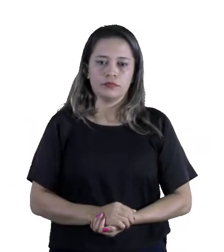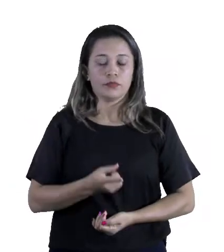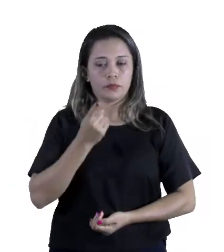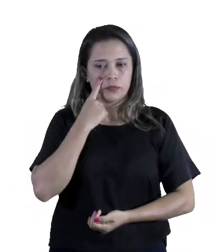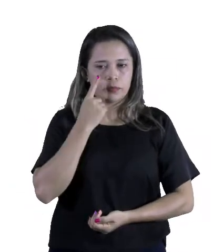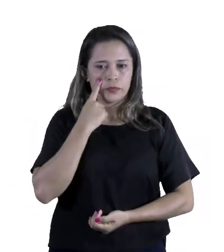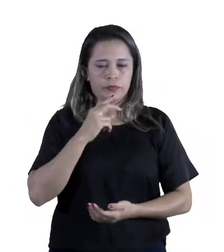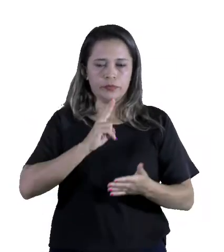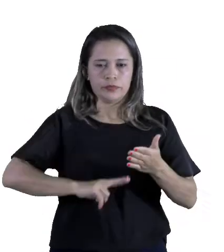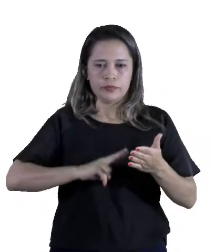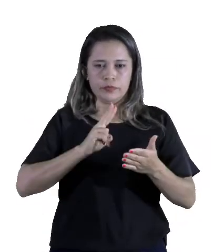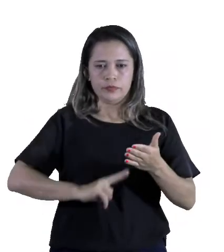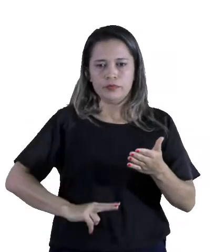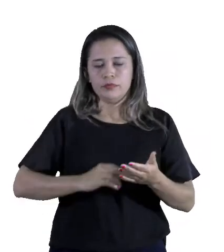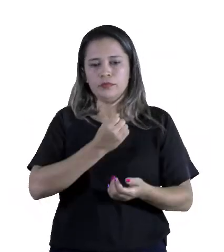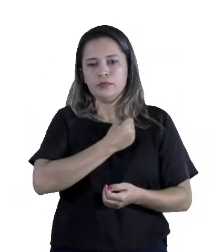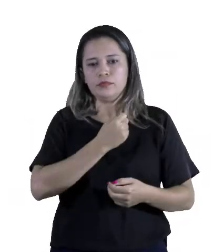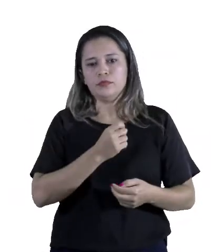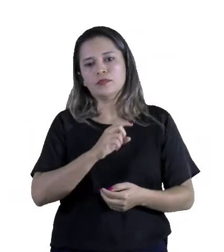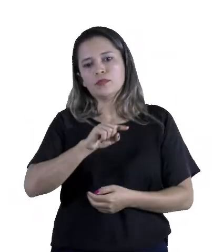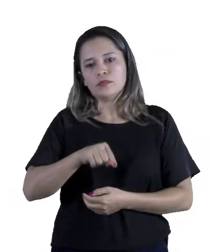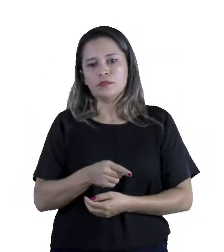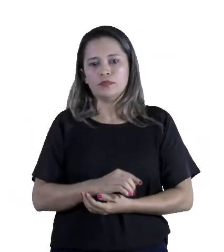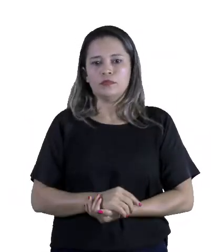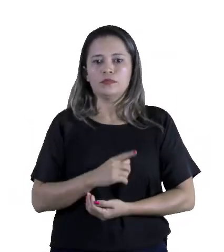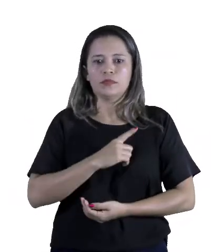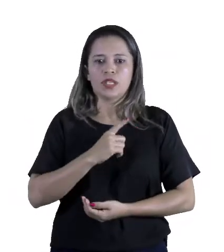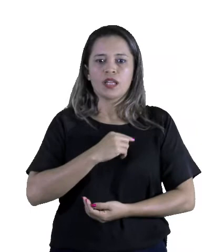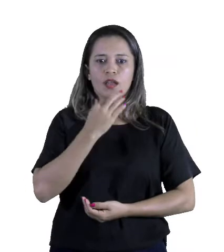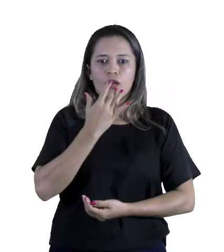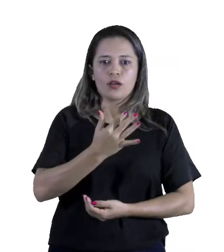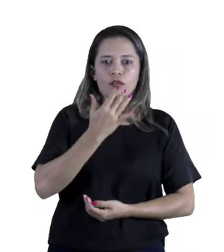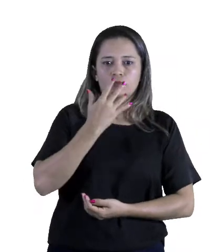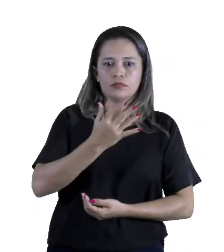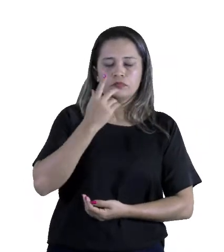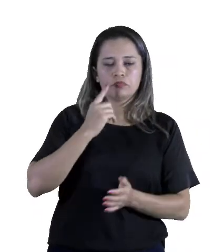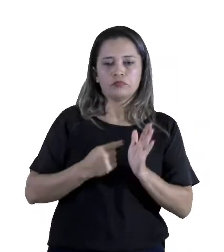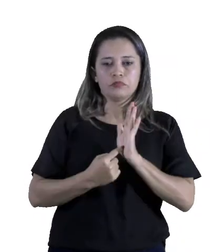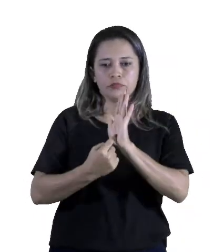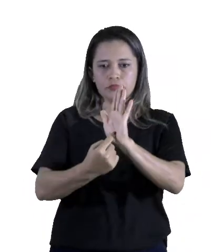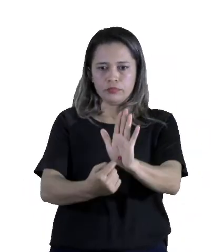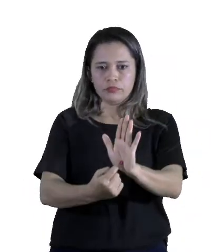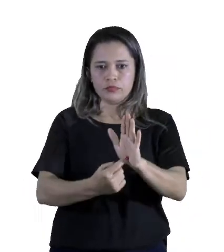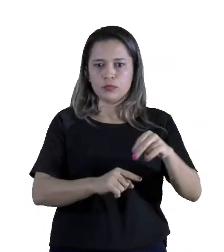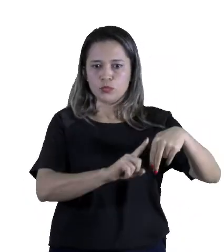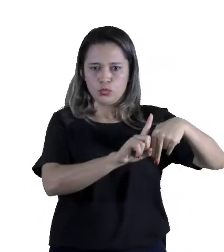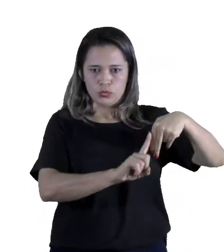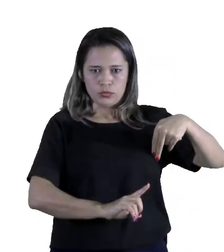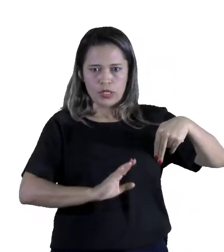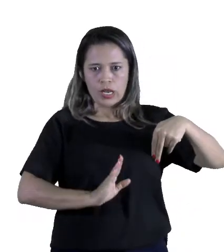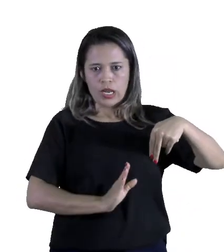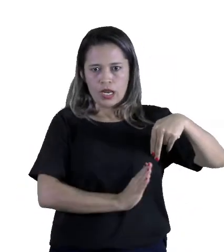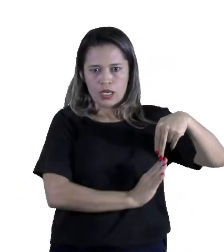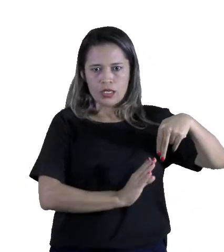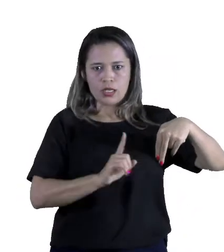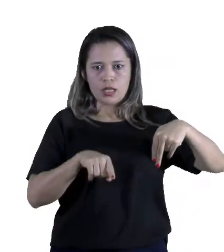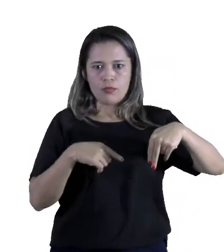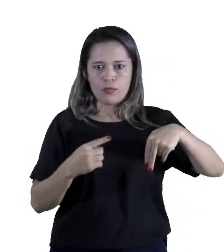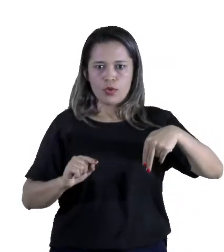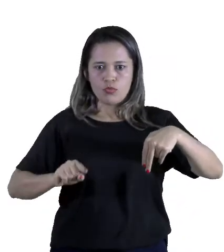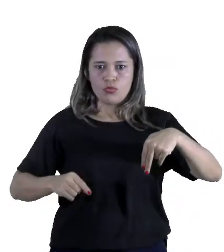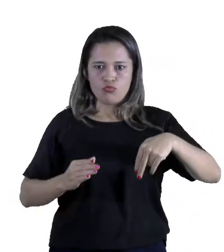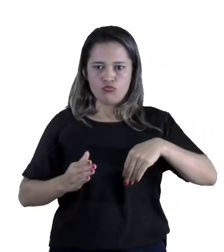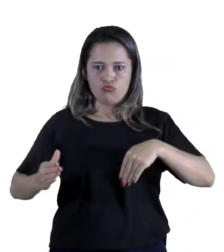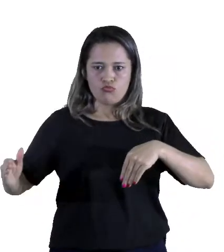aí, leitura de números decimais. Temos aí coloridinho mostrando, ó, a parte inteira antes da vírgula, a parte decimal depois da